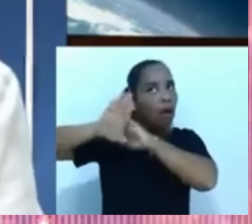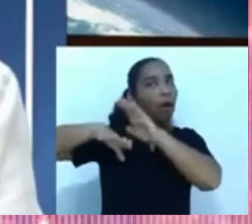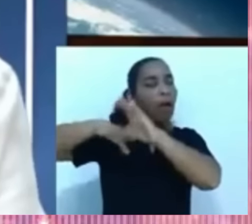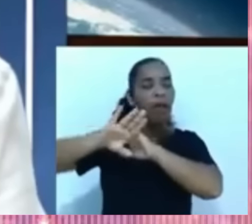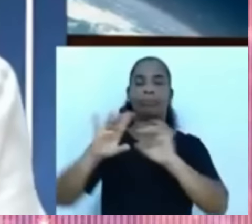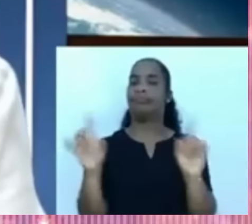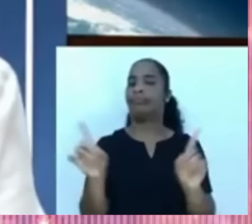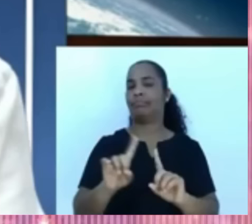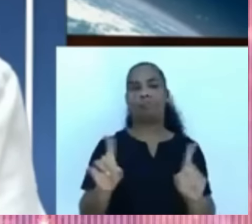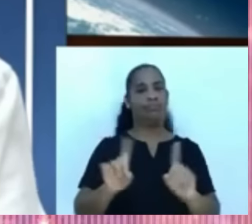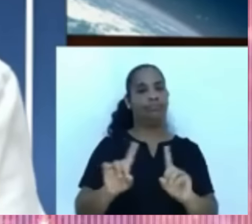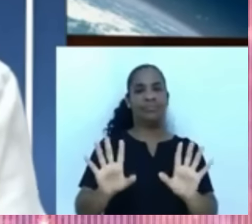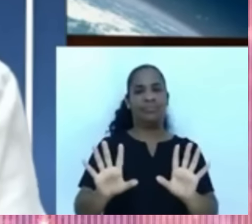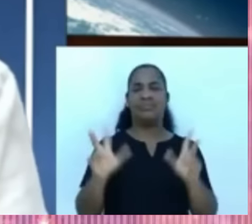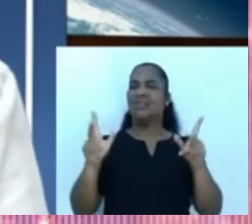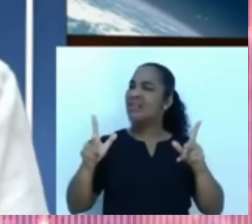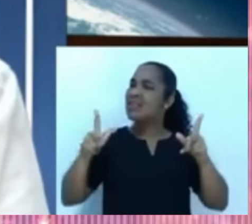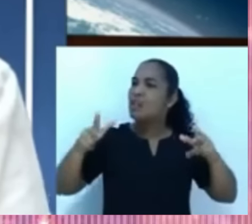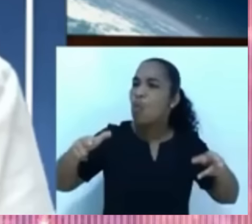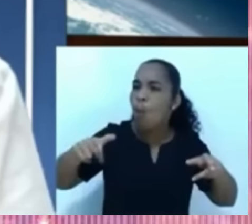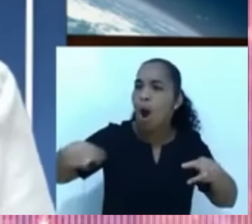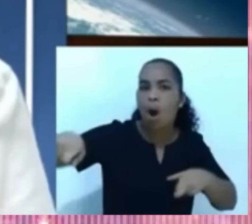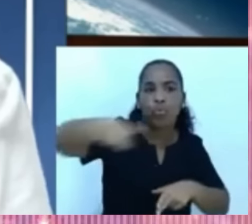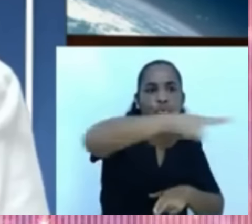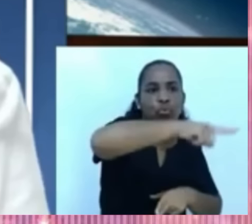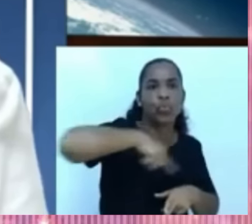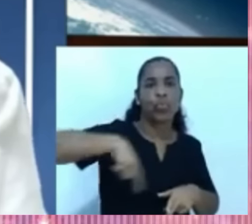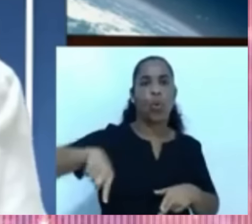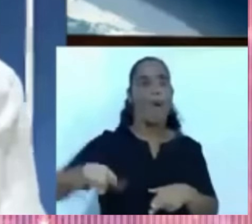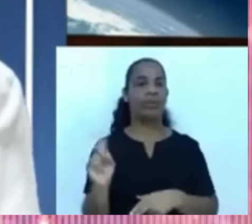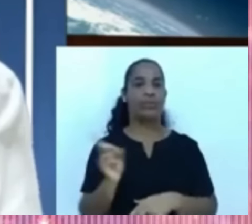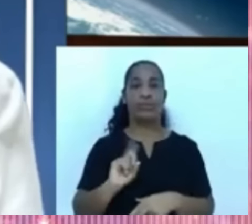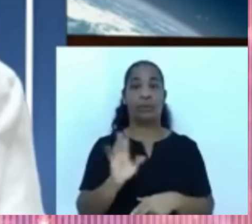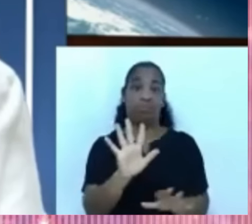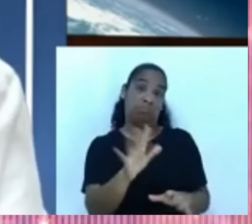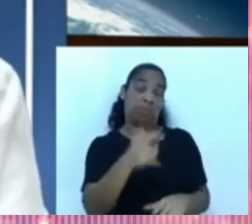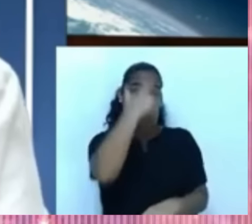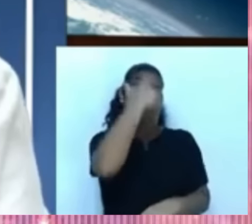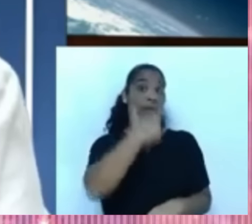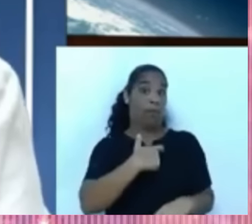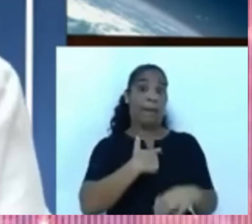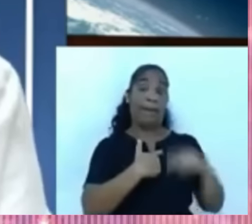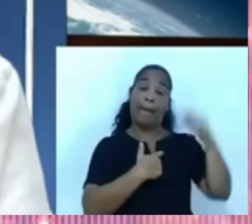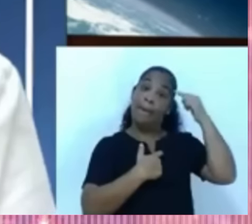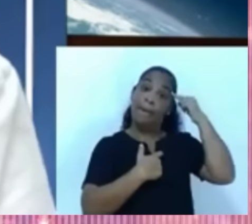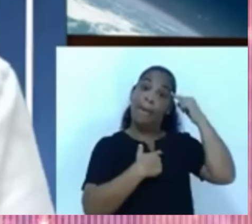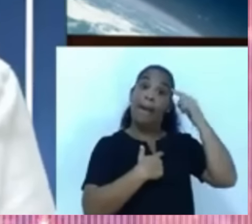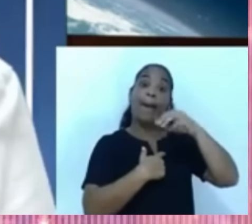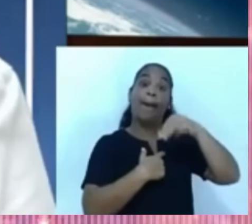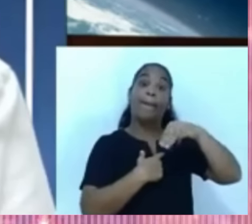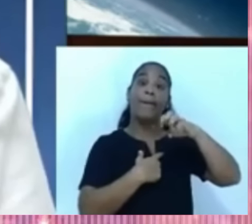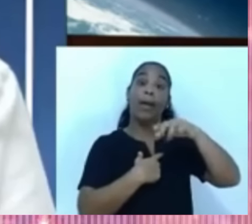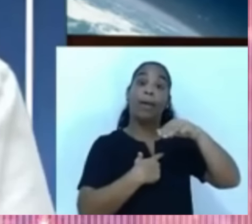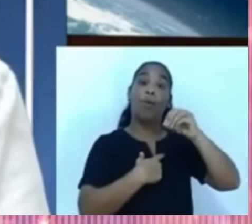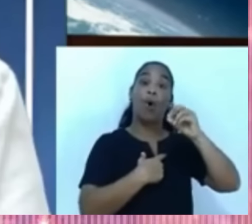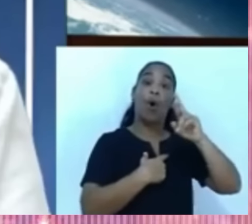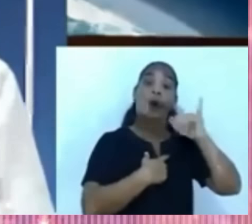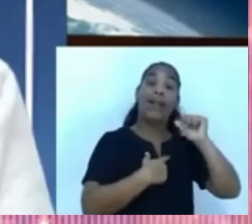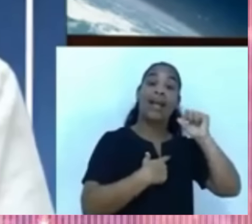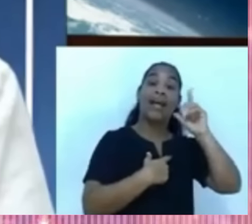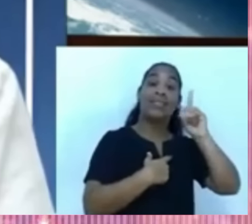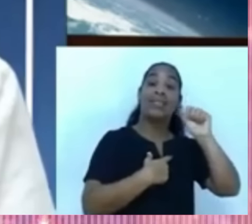faculdade igual para todos Eu por exemplo tenho excelente memória para a data mas não é o mesmo caso